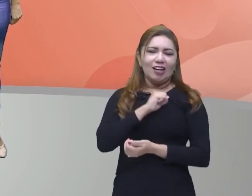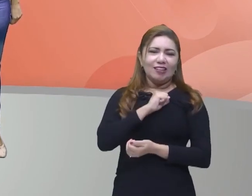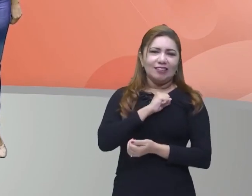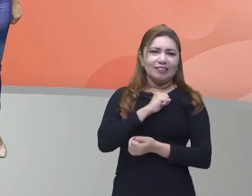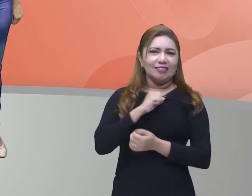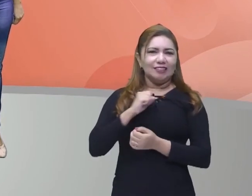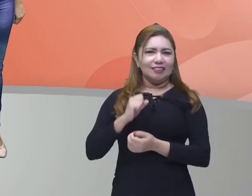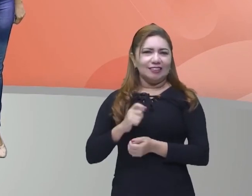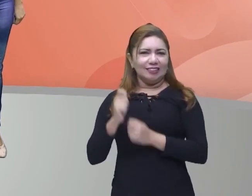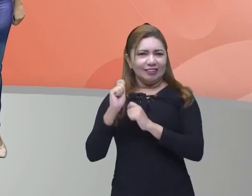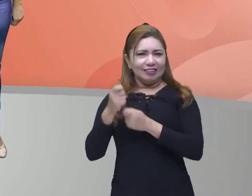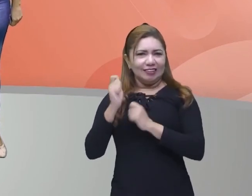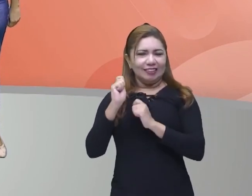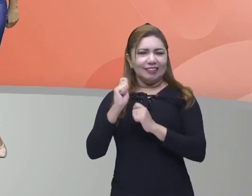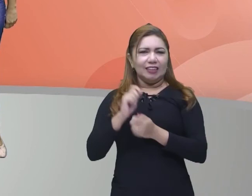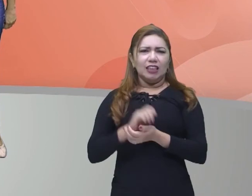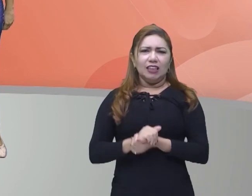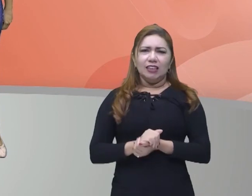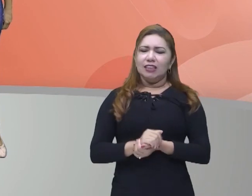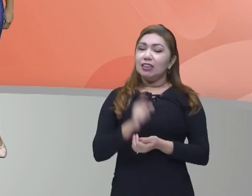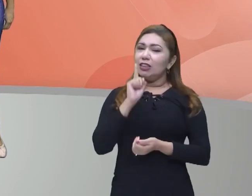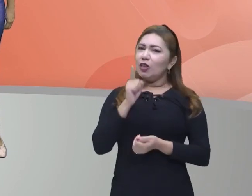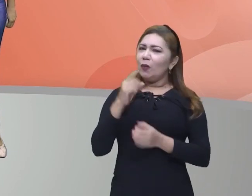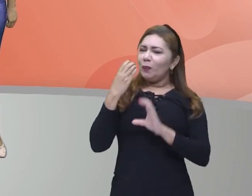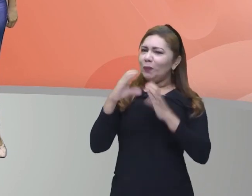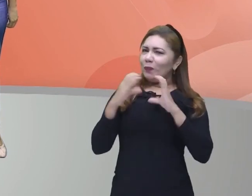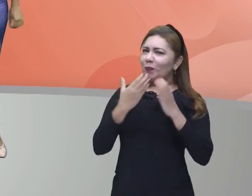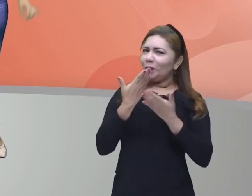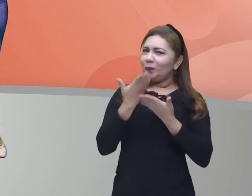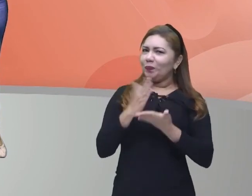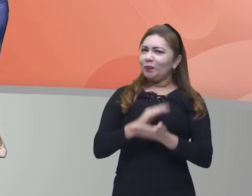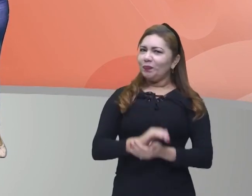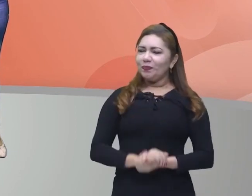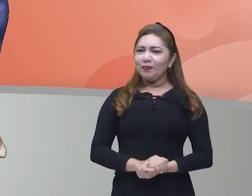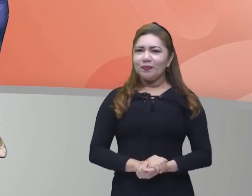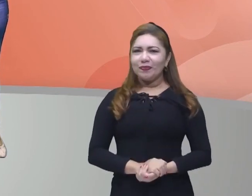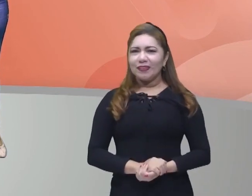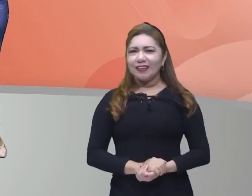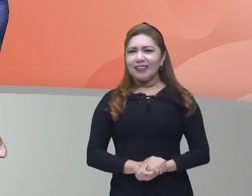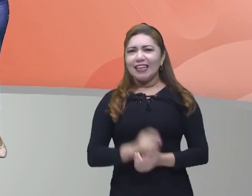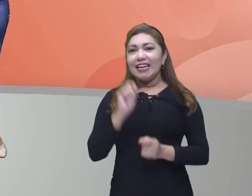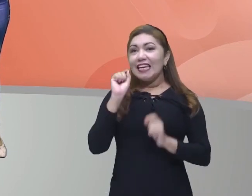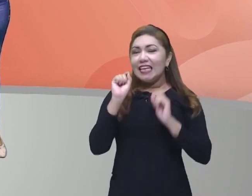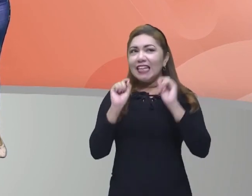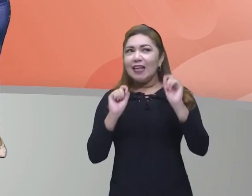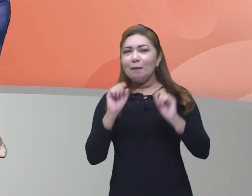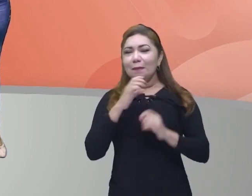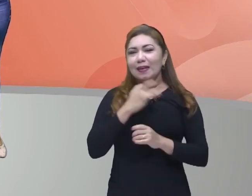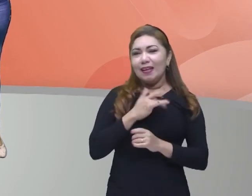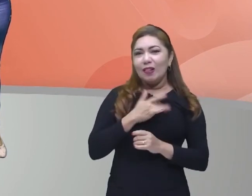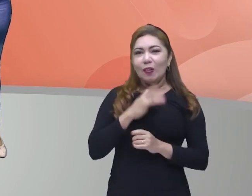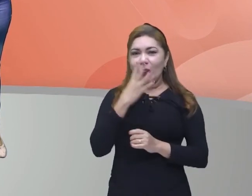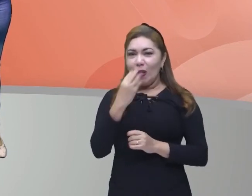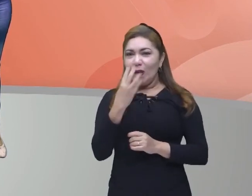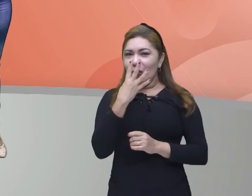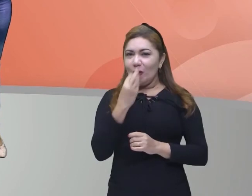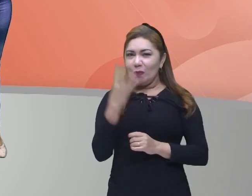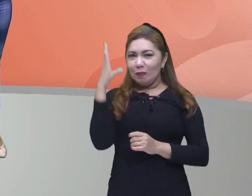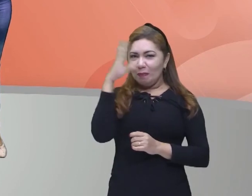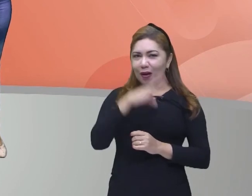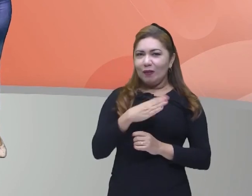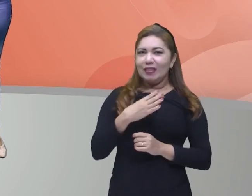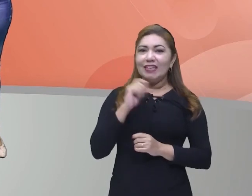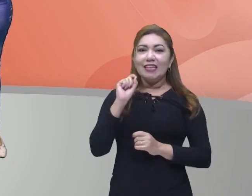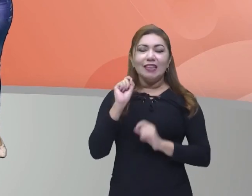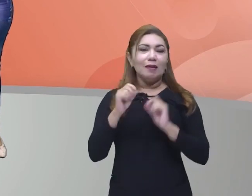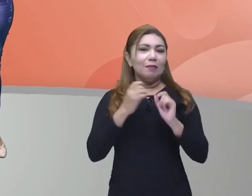eu falasse bem assim para vocês, se eu cantasse essa música bem assim, olha. Quem tem medo de lobo mau, lobo mau, lobo